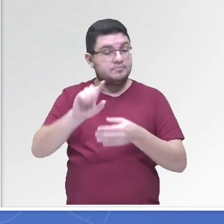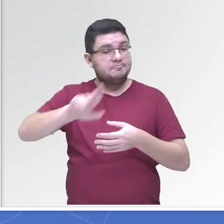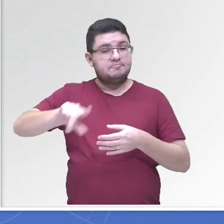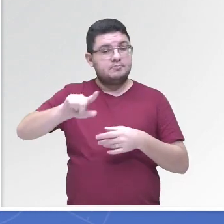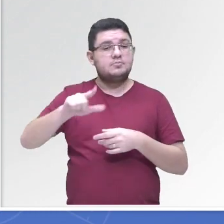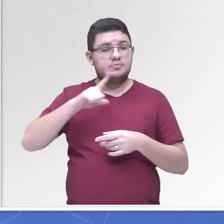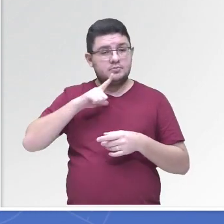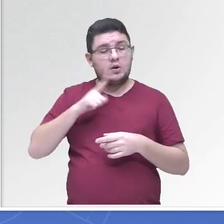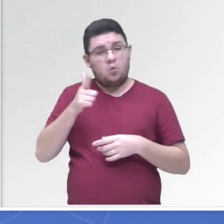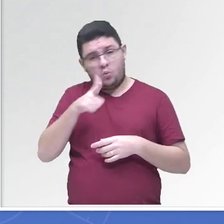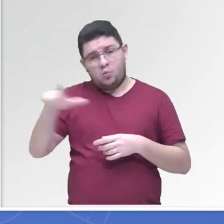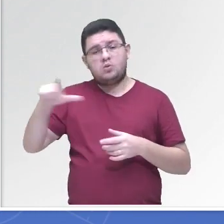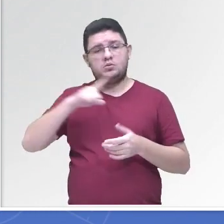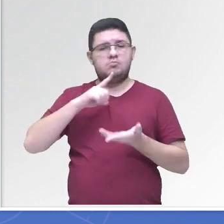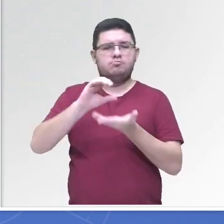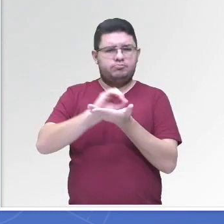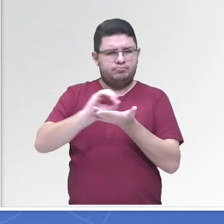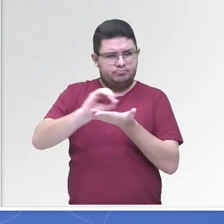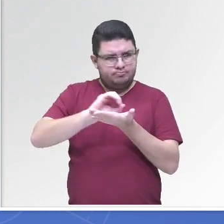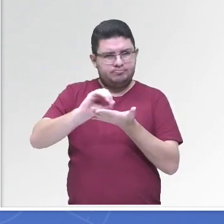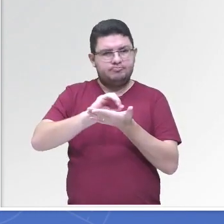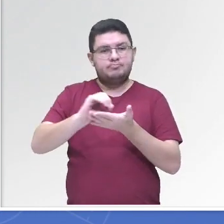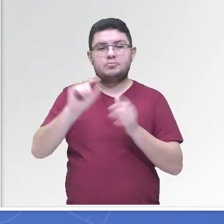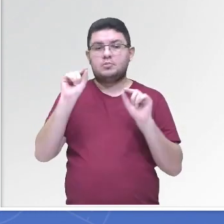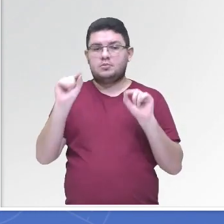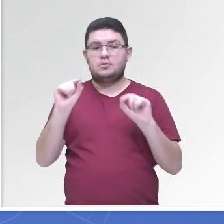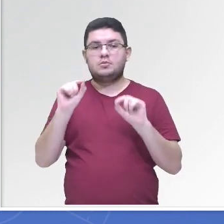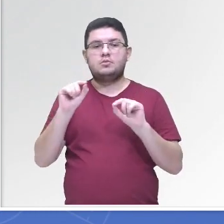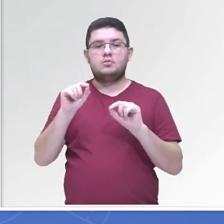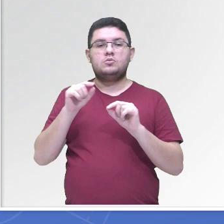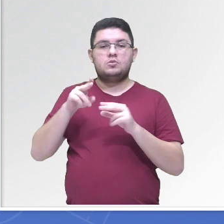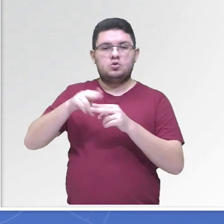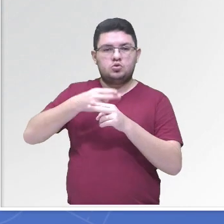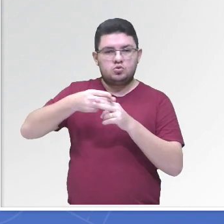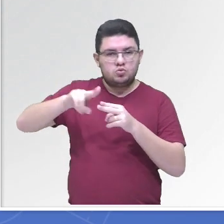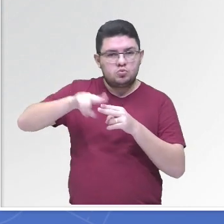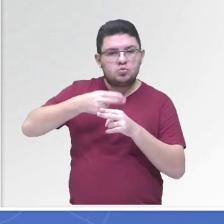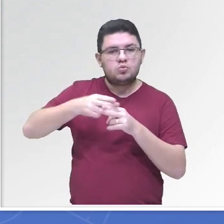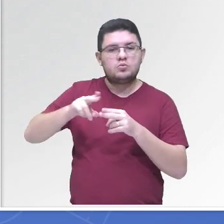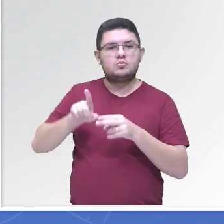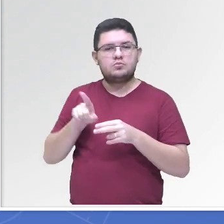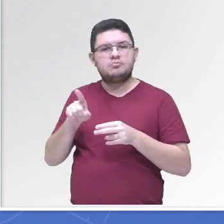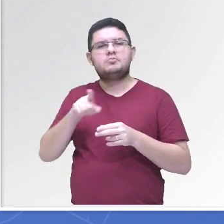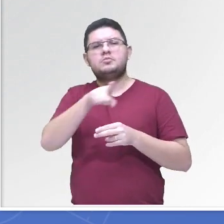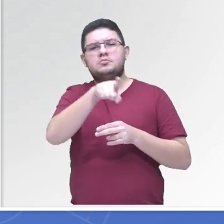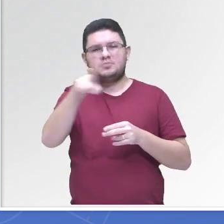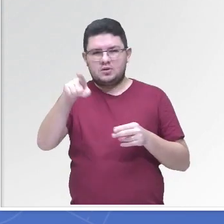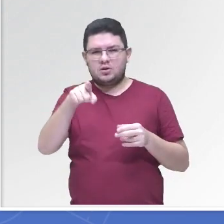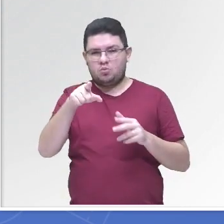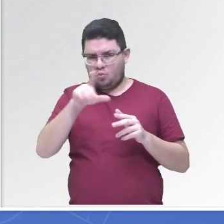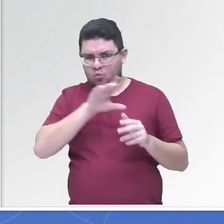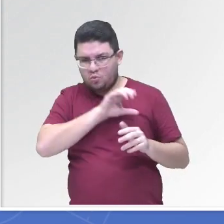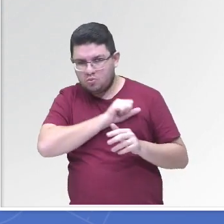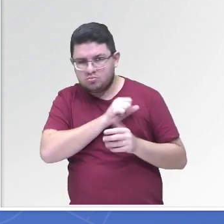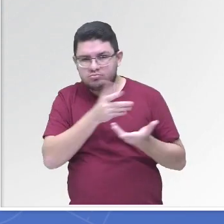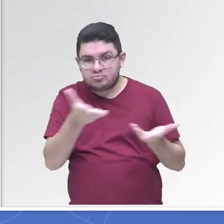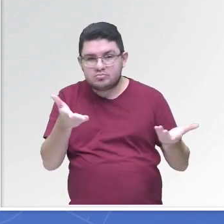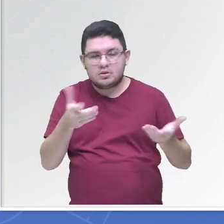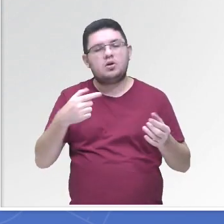só, a gente também tem compostos orgânicos no chocolate. Quem não gosta do chocolate,